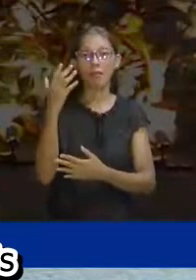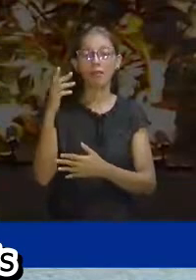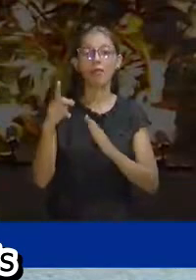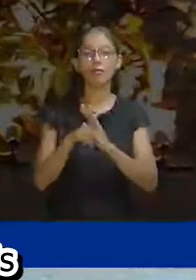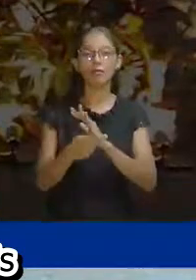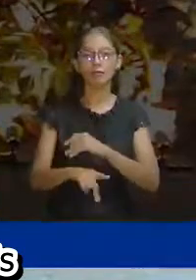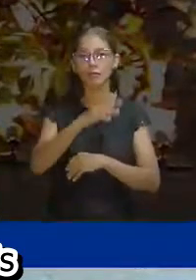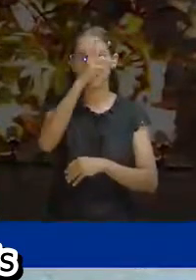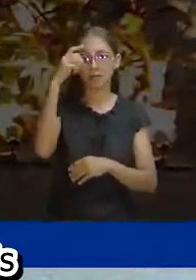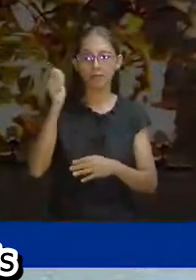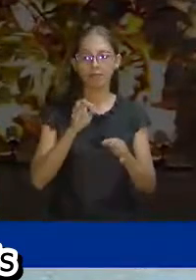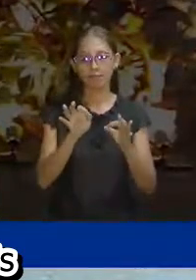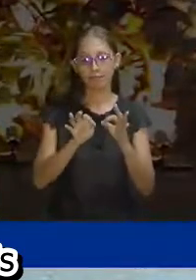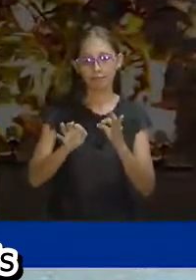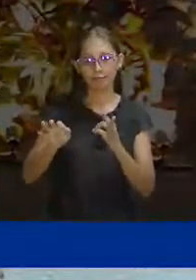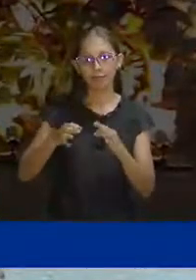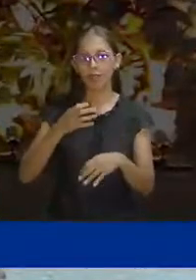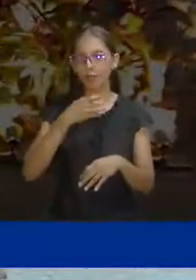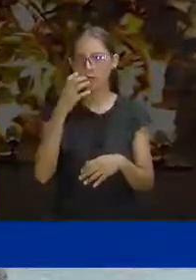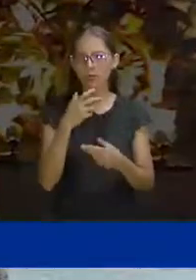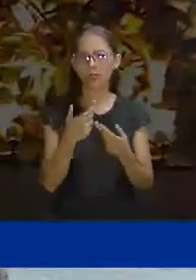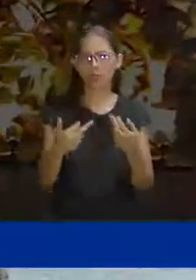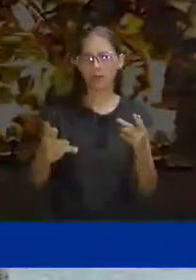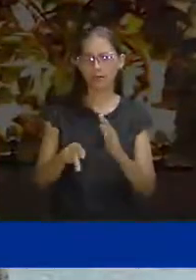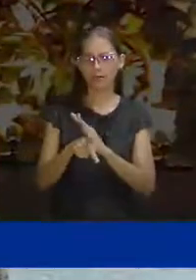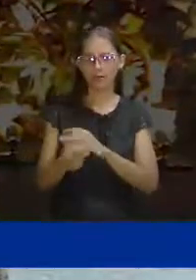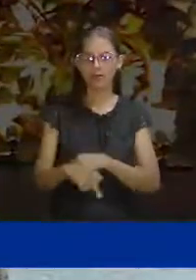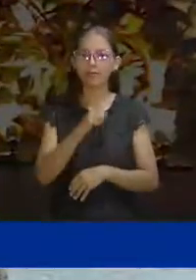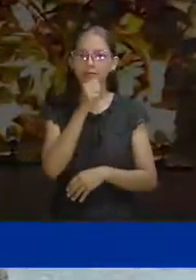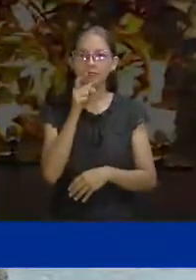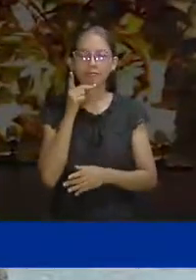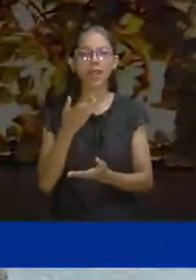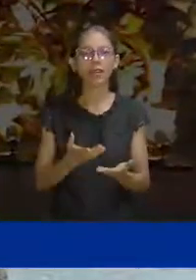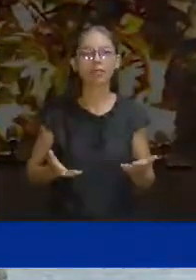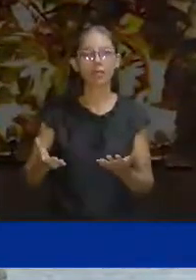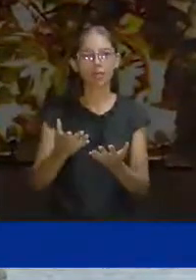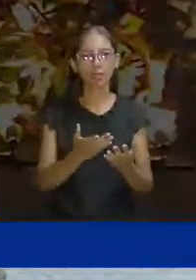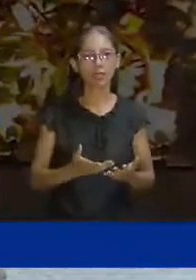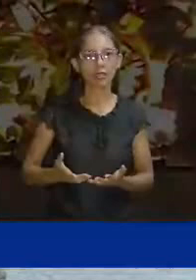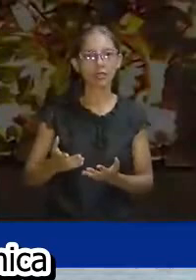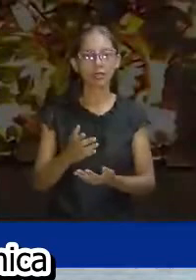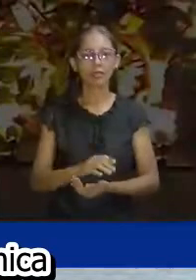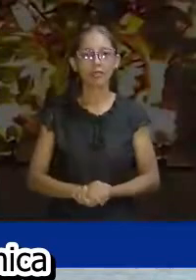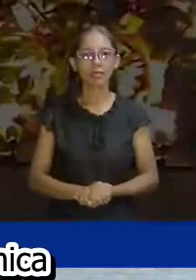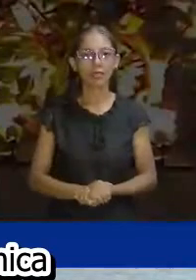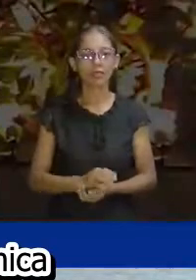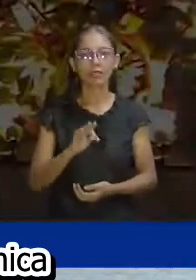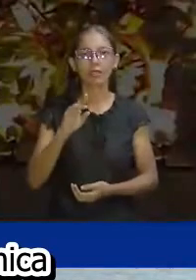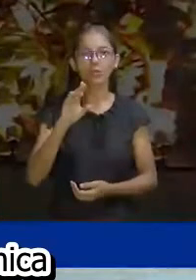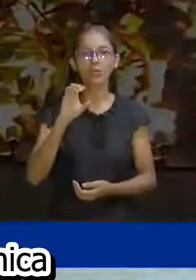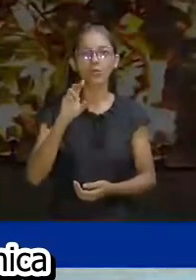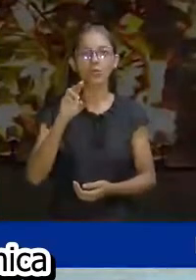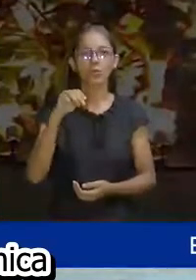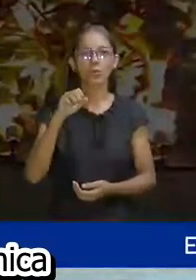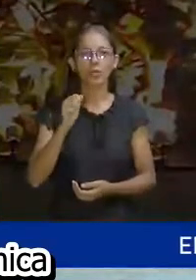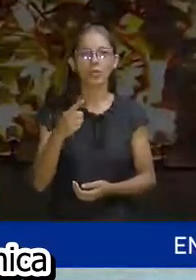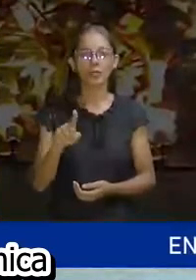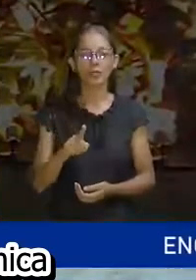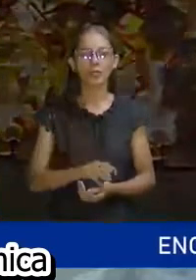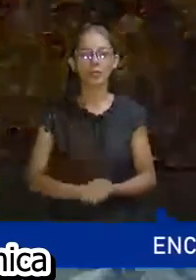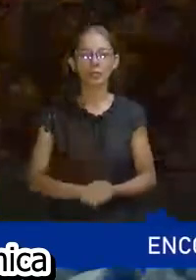de frutas regionais, como açaí, como tucumã. Há também uma